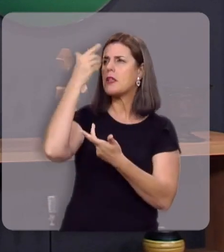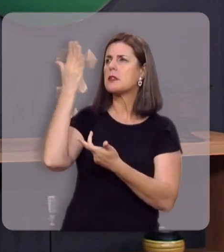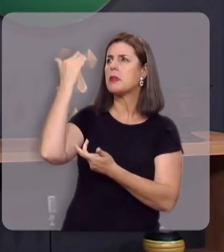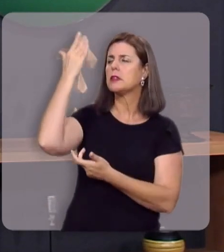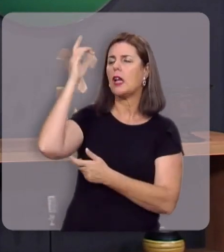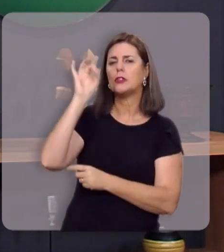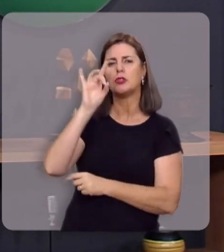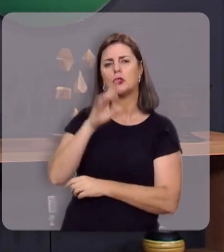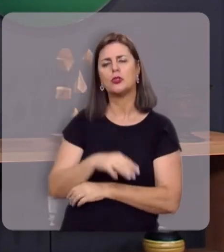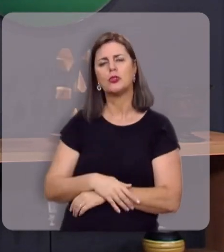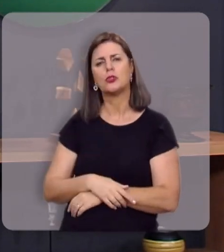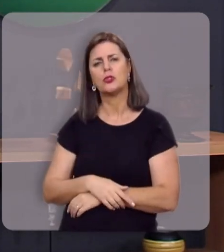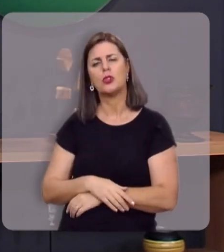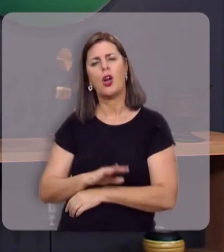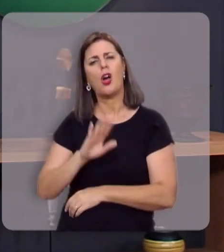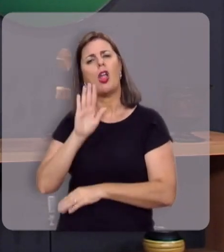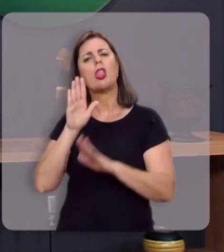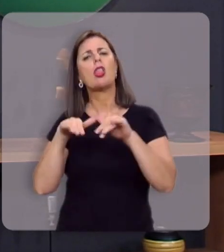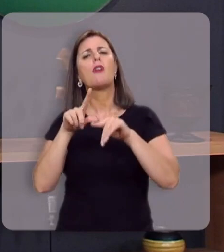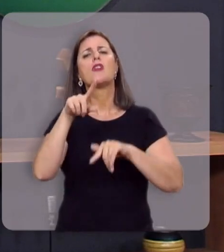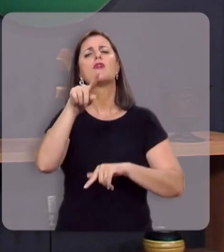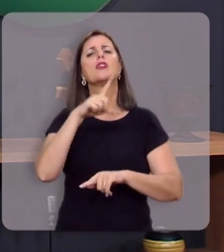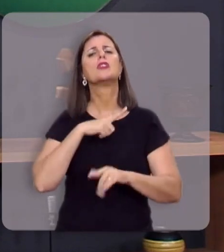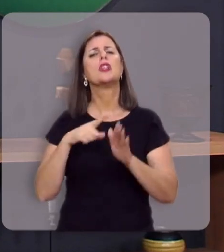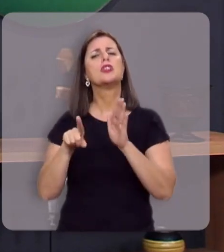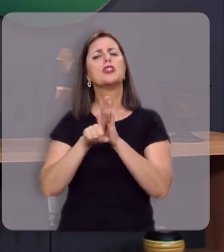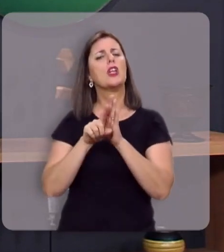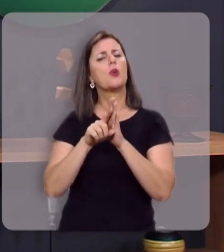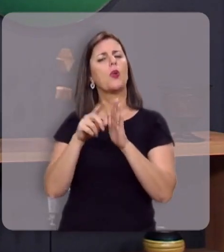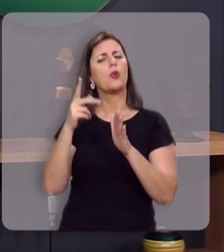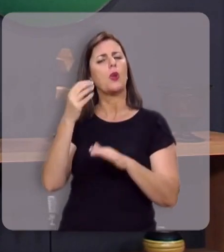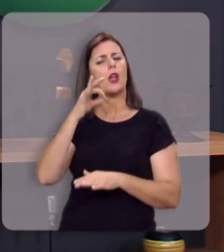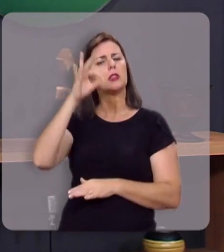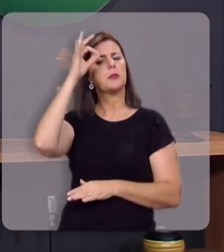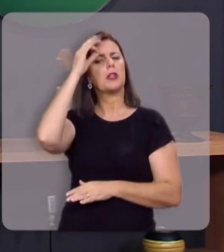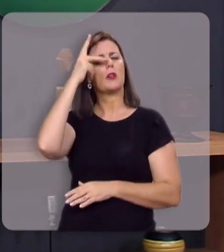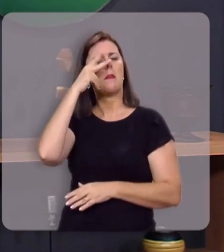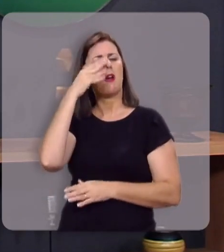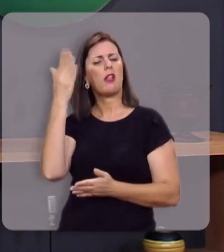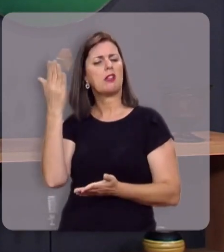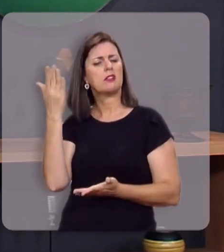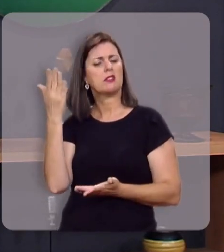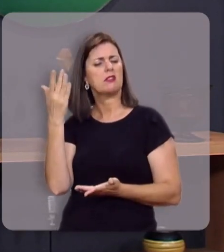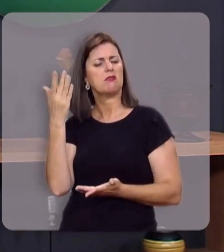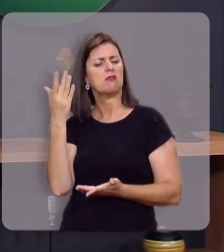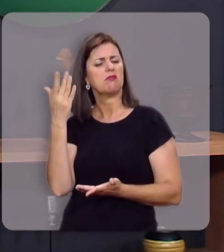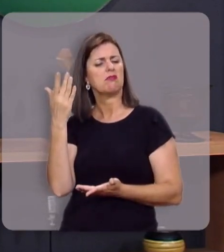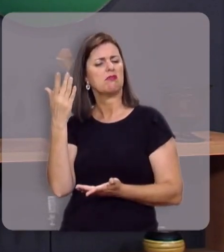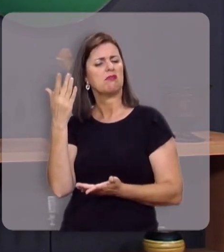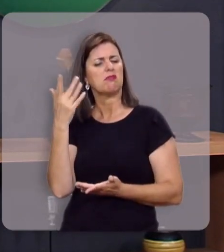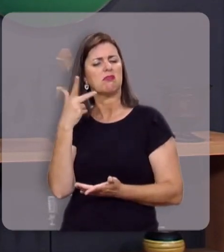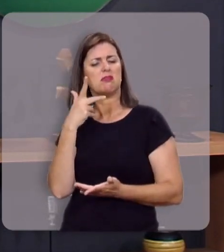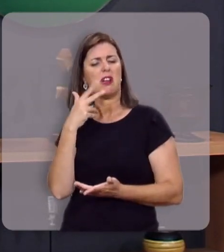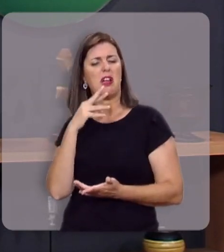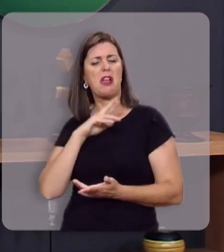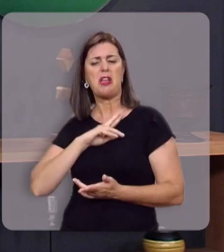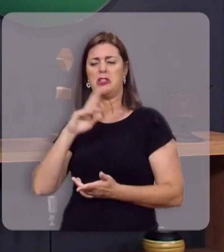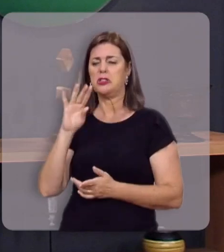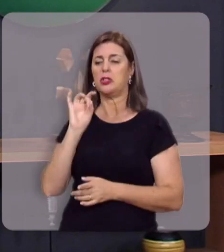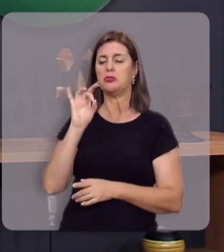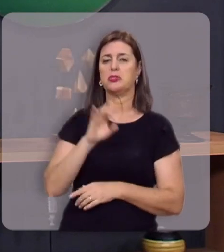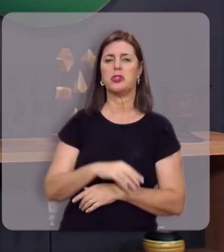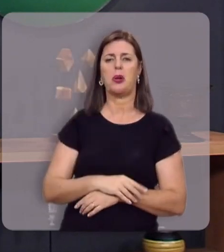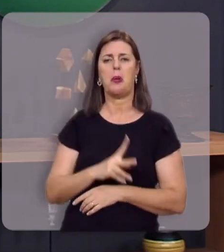passado. Talvez você já chegou num platô espiritual onde tudo parece